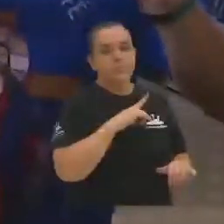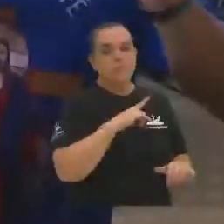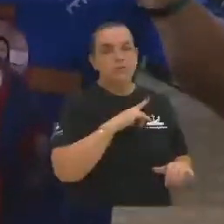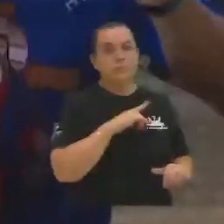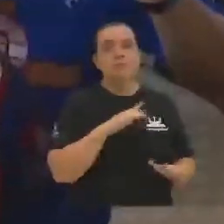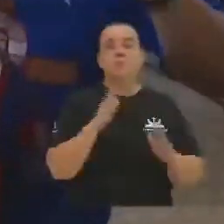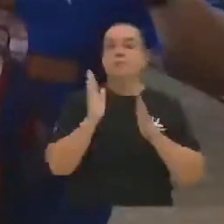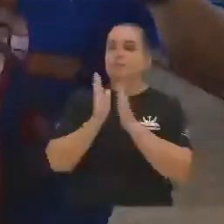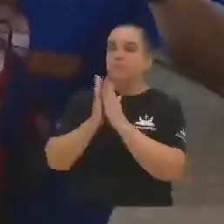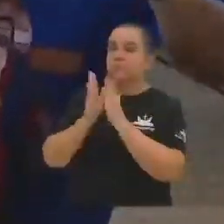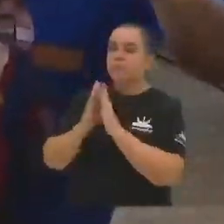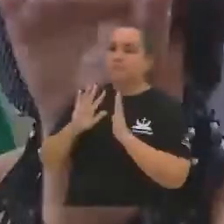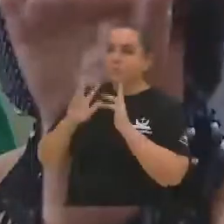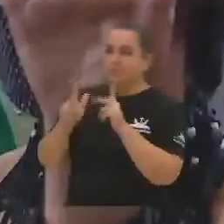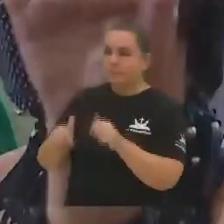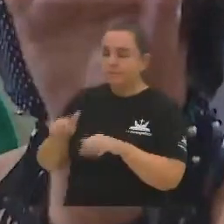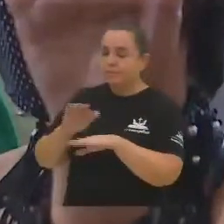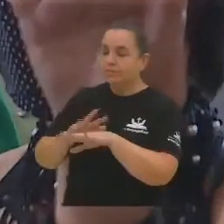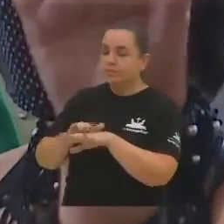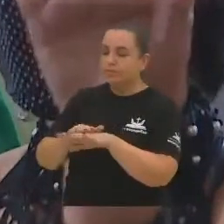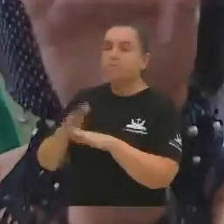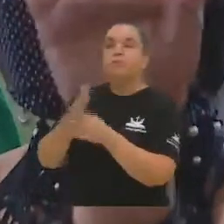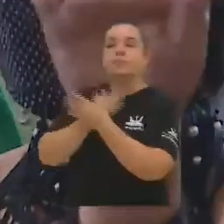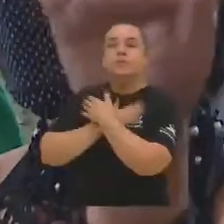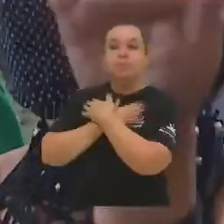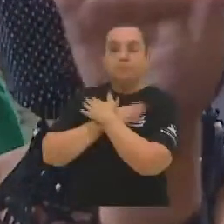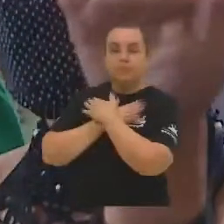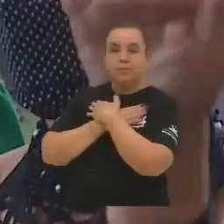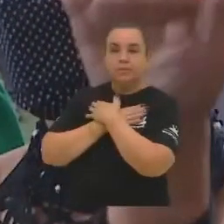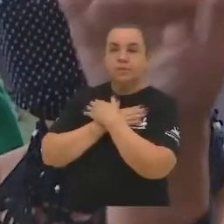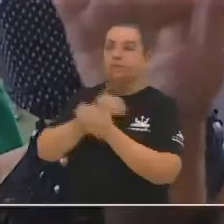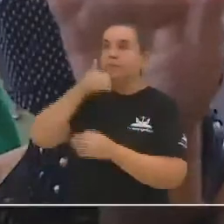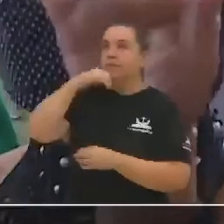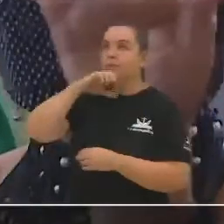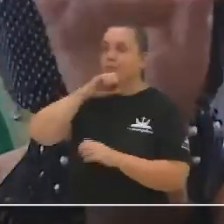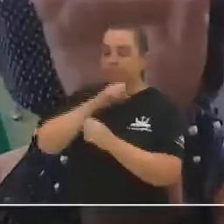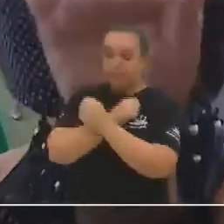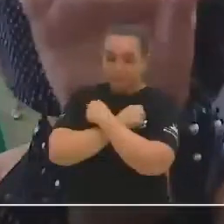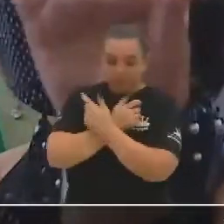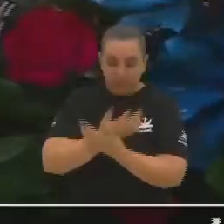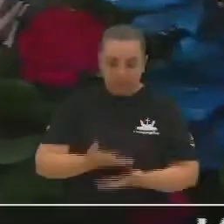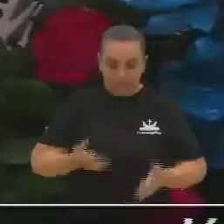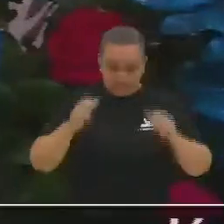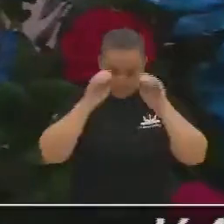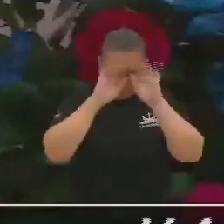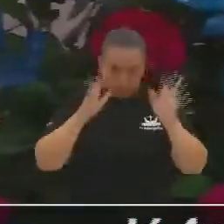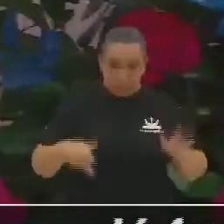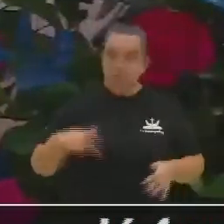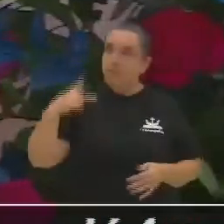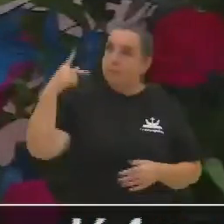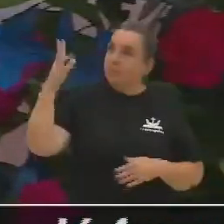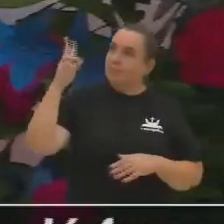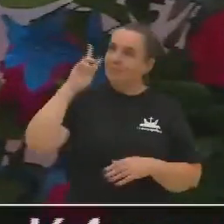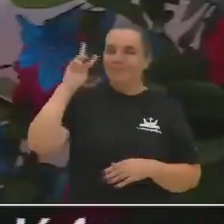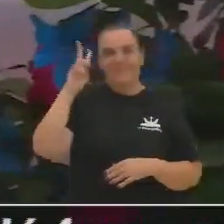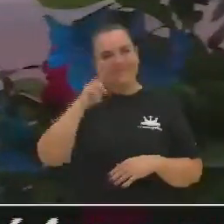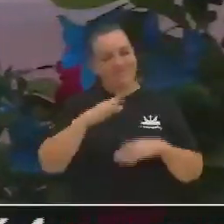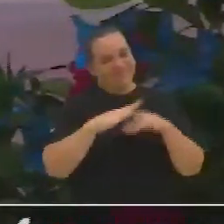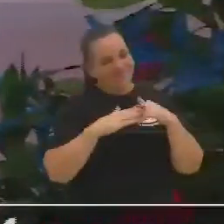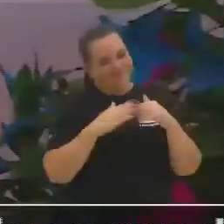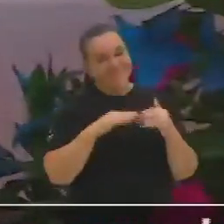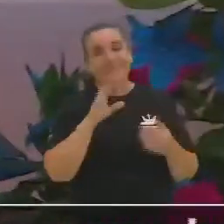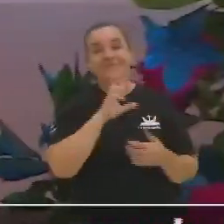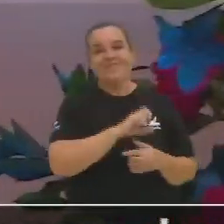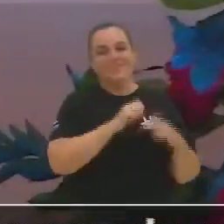intercede pelos doentes e desempregados. Mãe de Guadalupe, que o teu doce olhar de amor